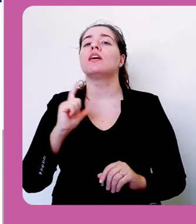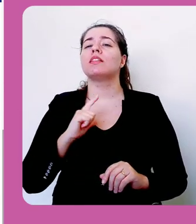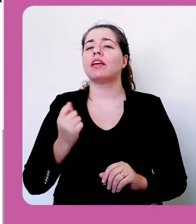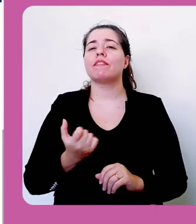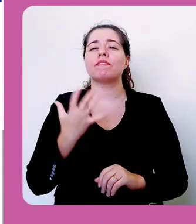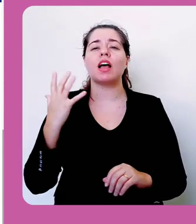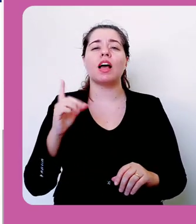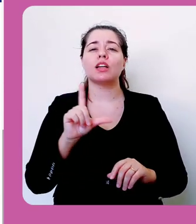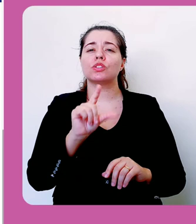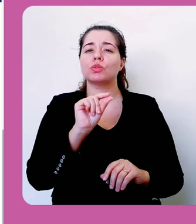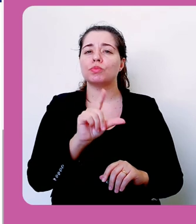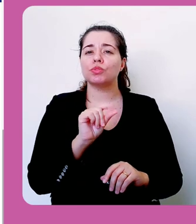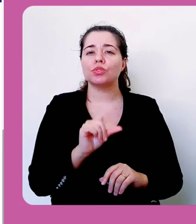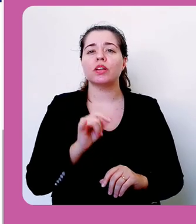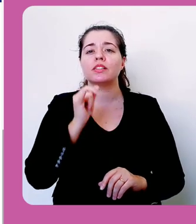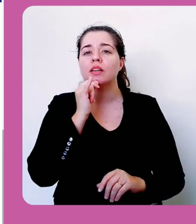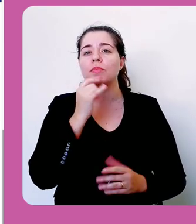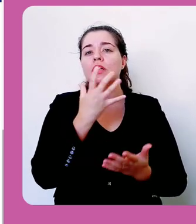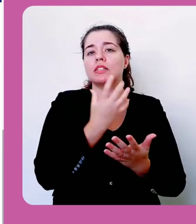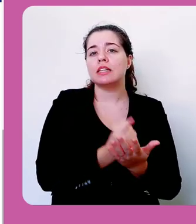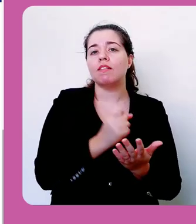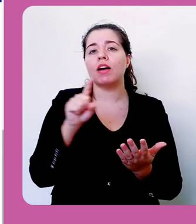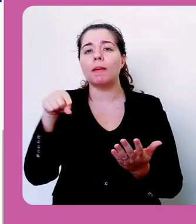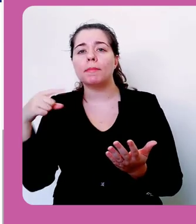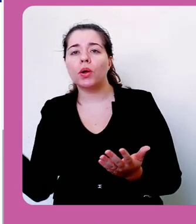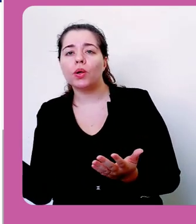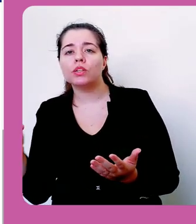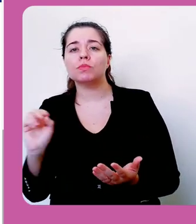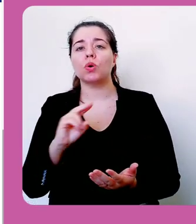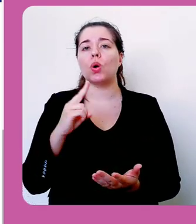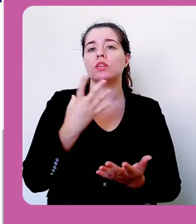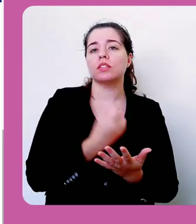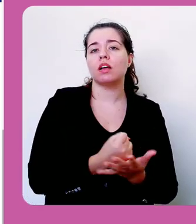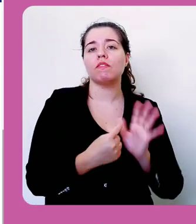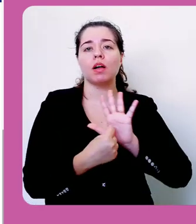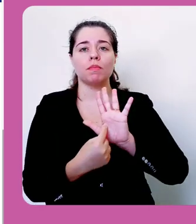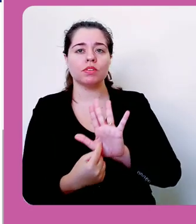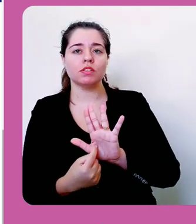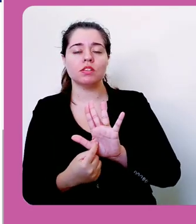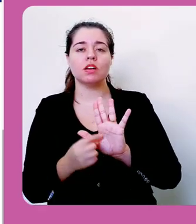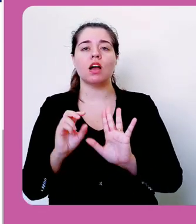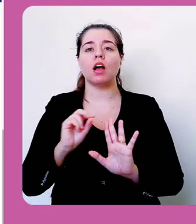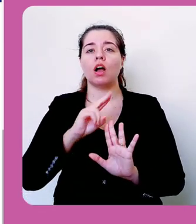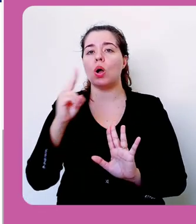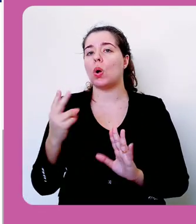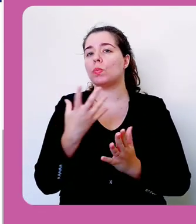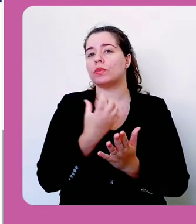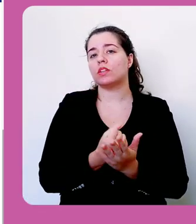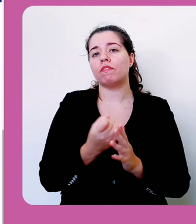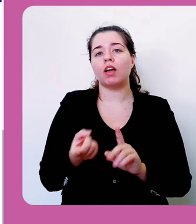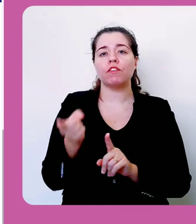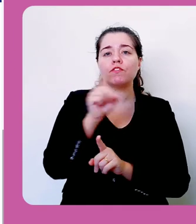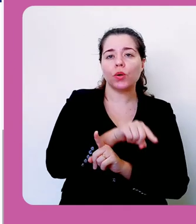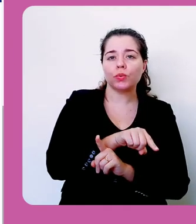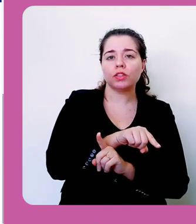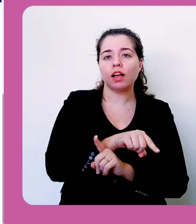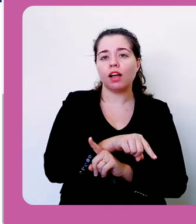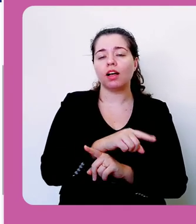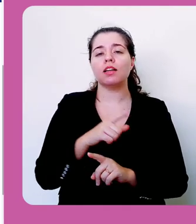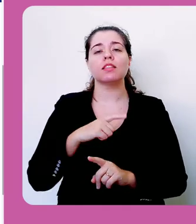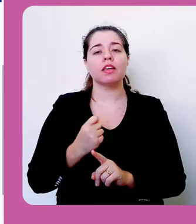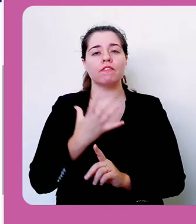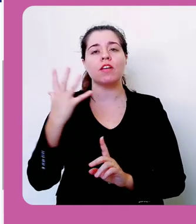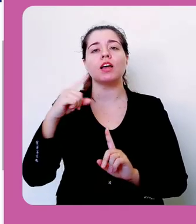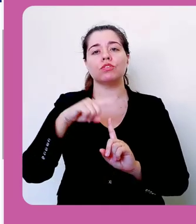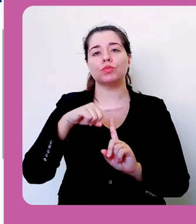como salvar e ir para o próximo, salvar e mostrar o mesmo, né? Ou salvar e ir para o anterior. Acho